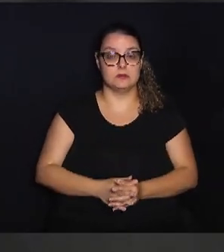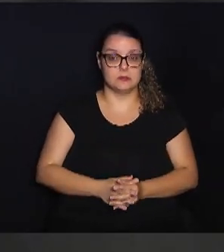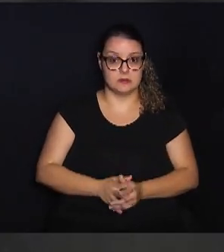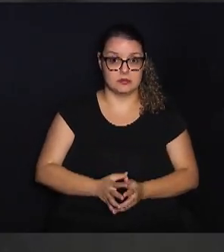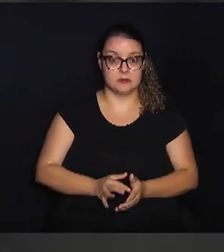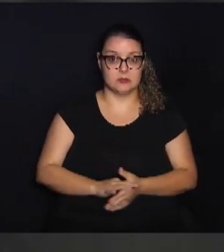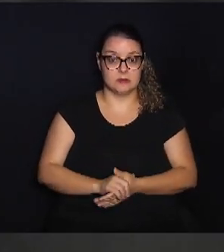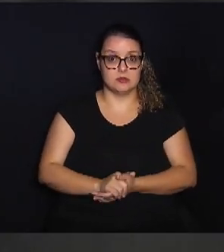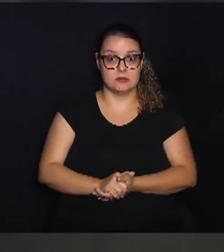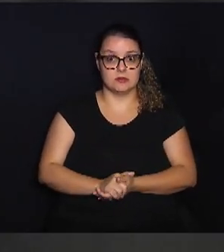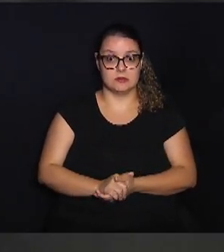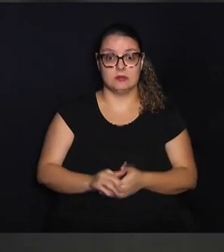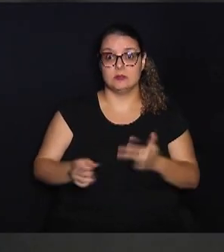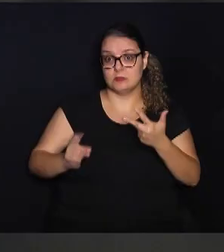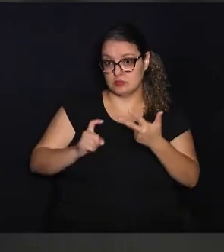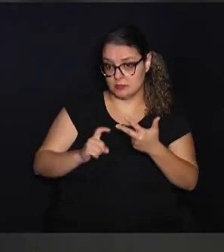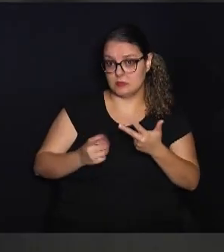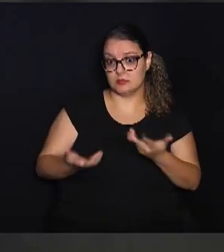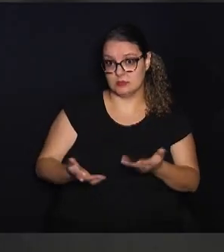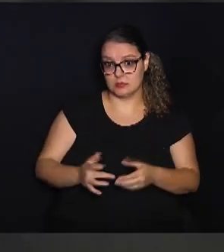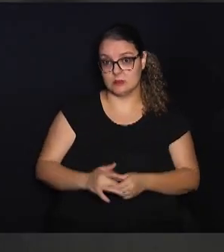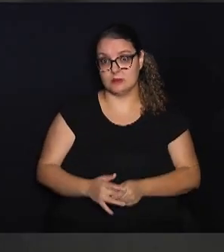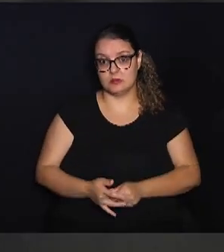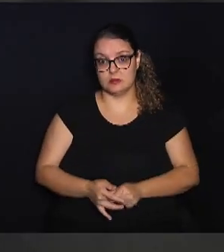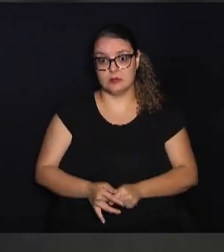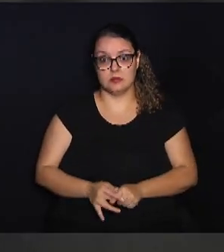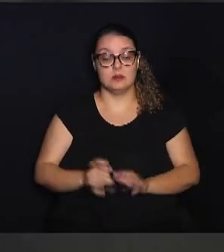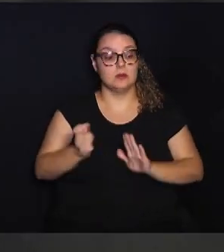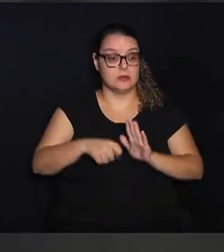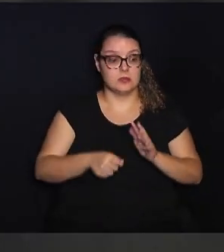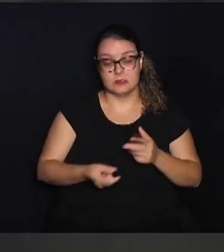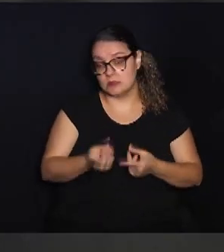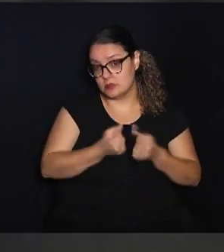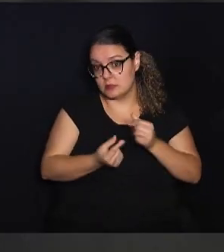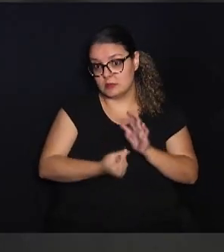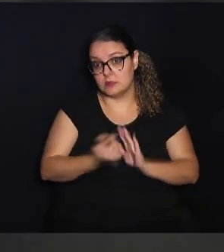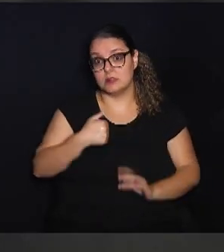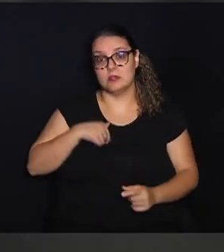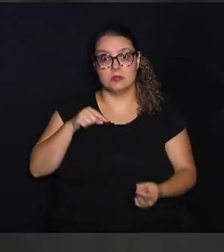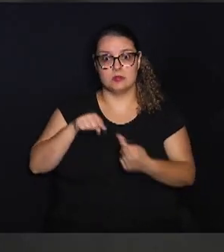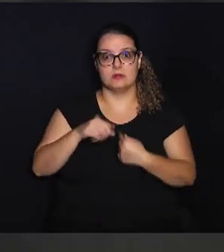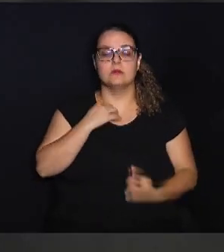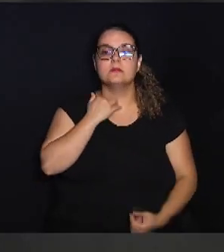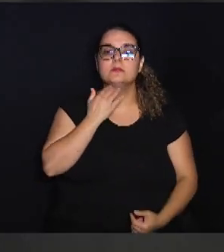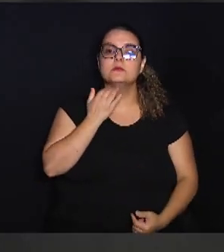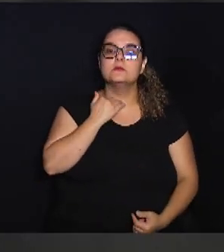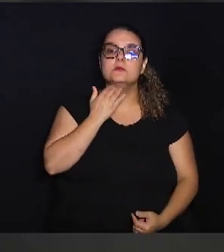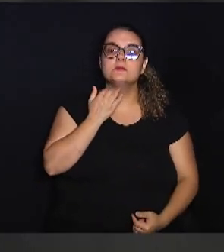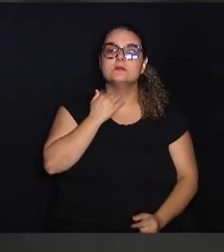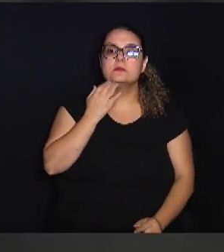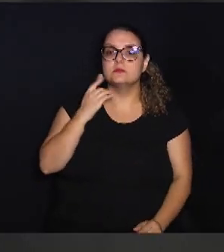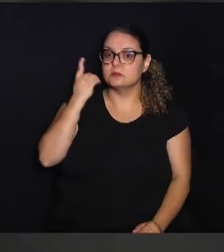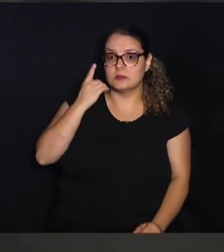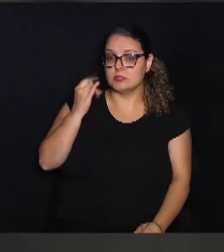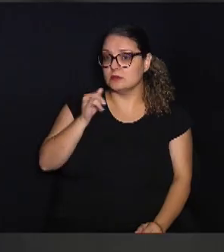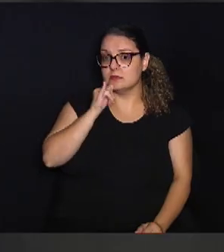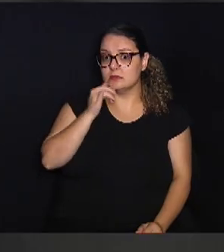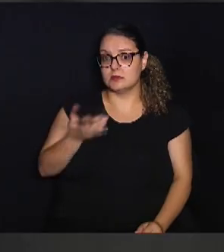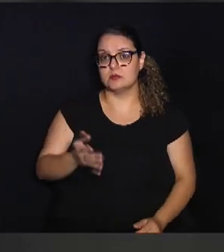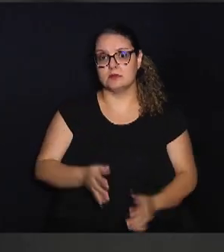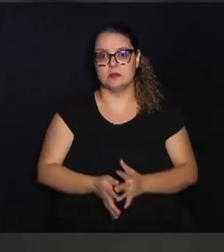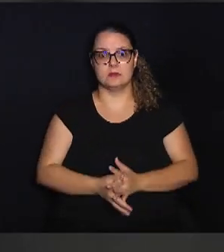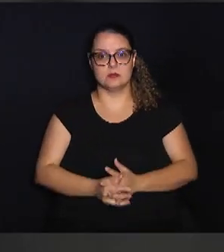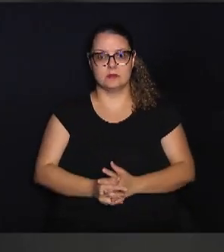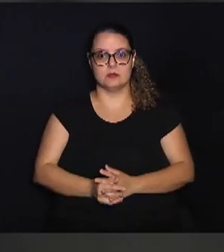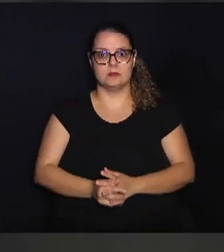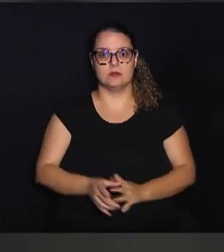se for ver, o executivo que tem que executar o orçamento, né? Então eu sou contra até que exista para deputado. Por exemplo, o deputado federal